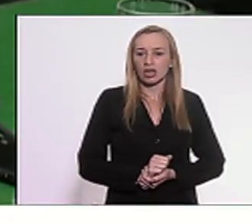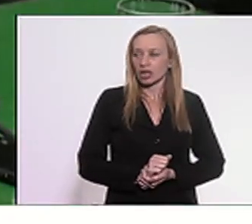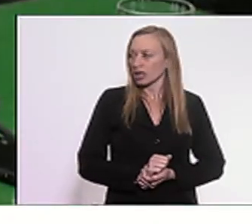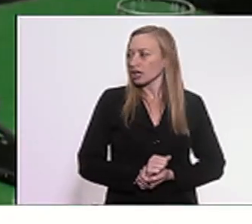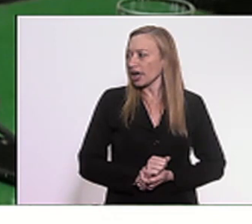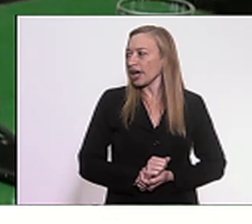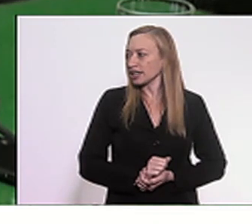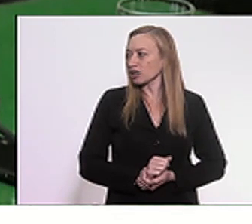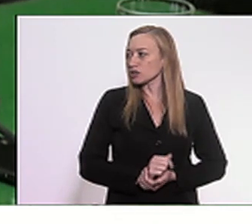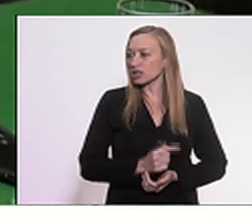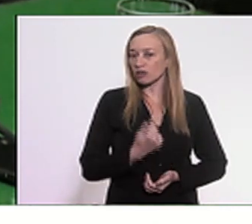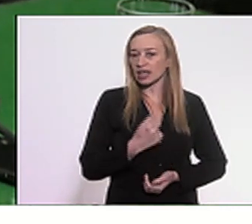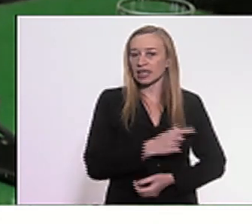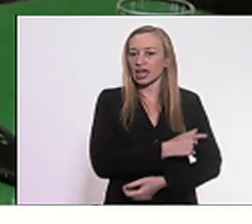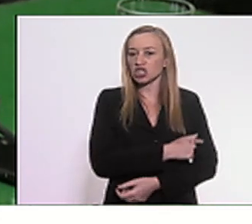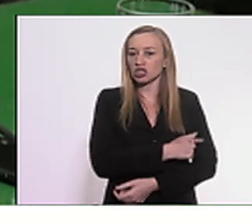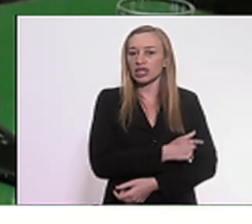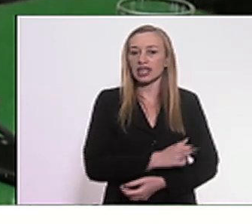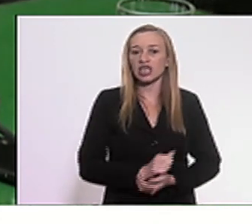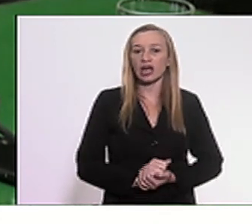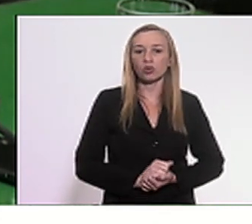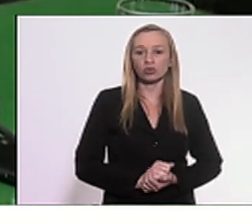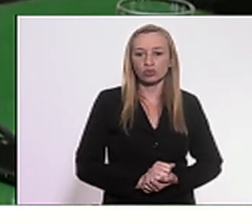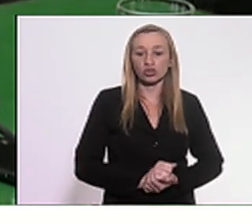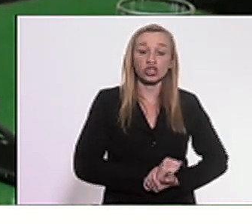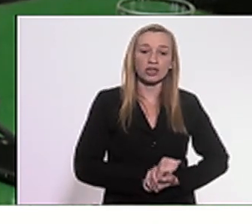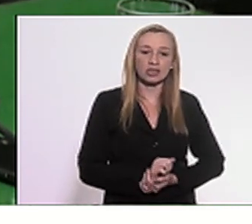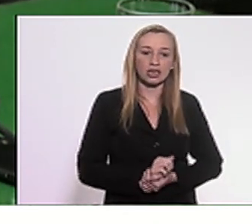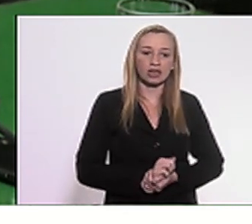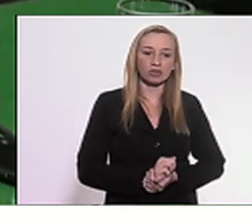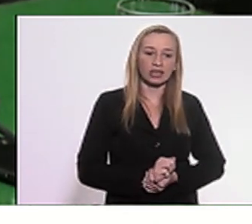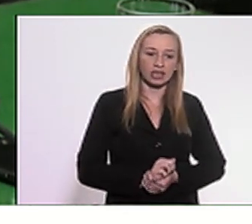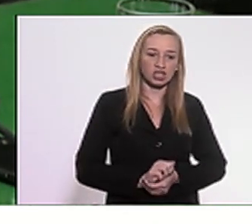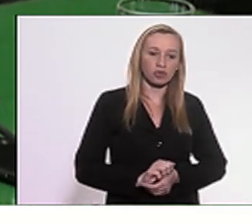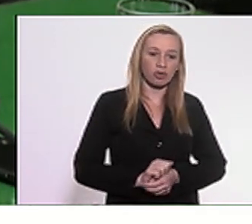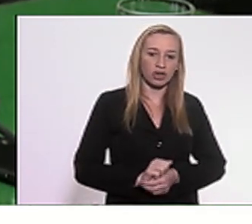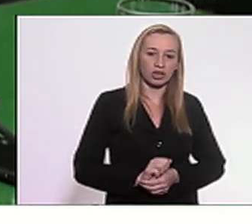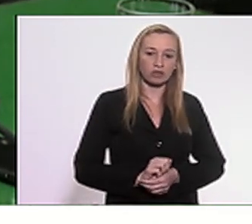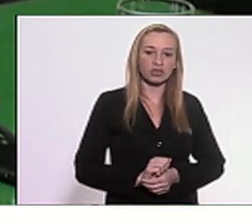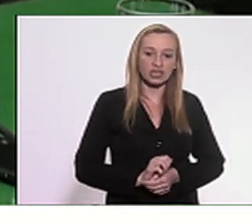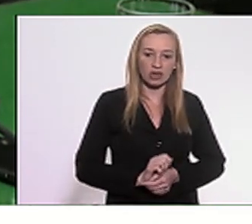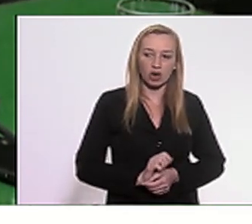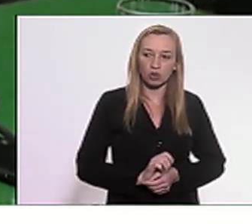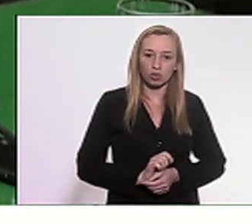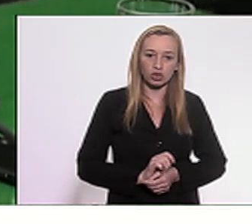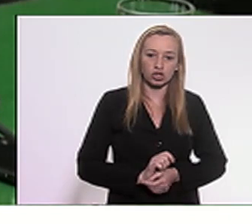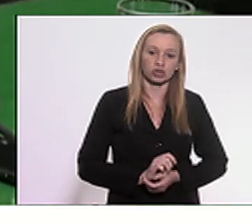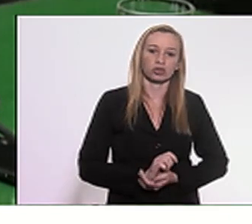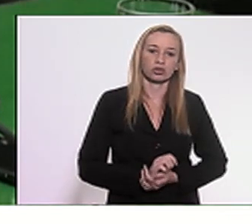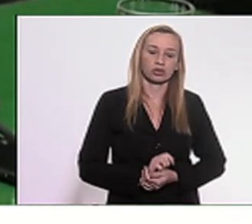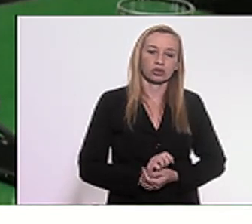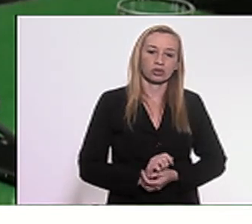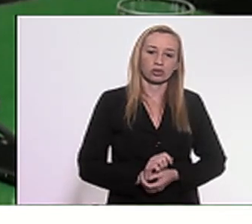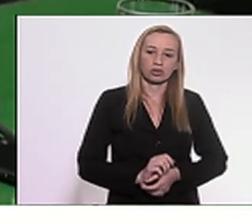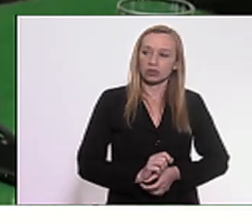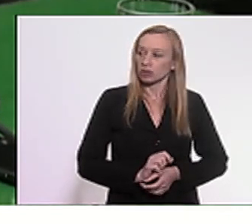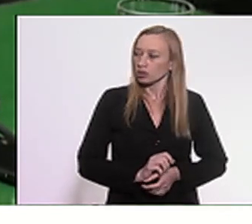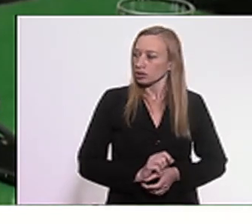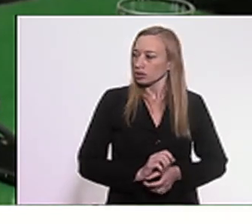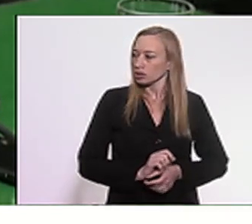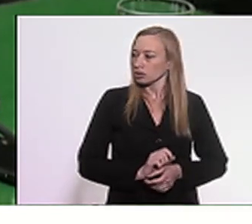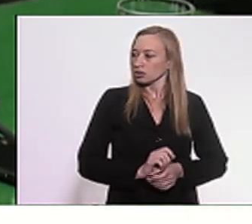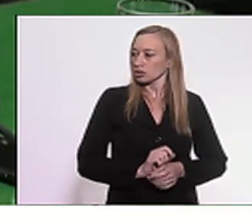para a doutora Ana Borba, da OAB do Rio de Janeiro. Ela vem representando a Comissão de